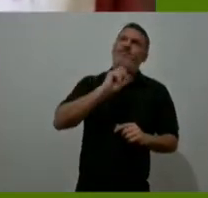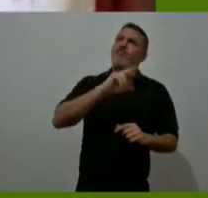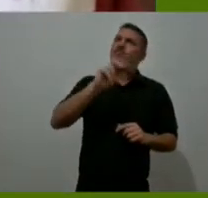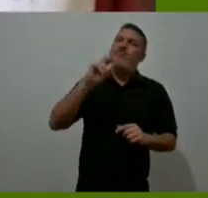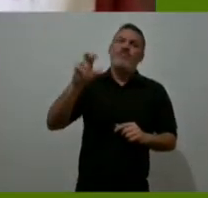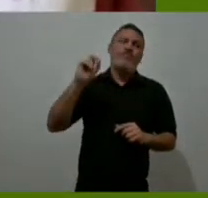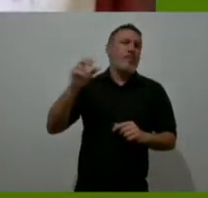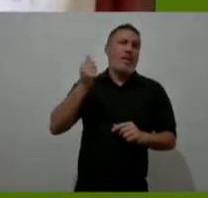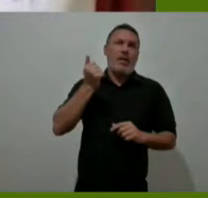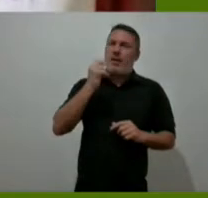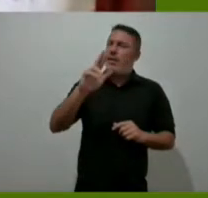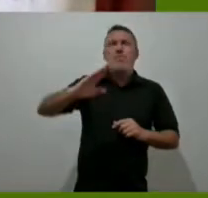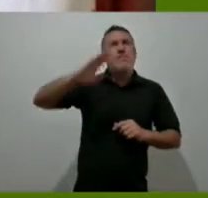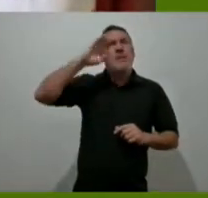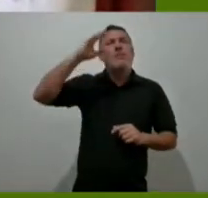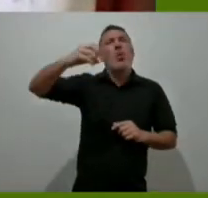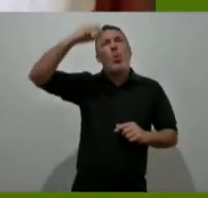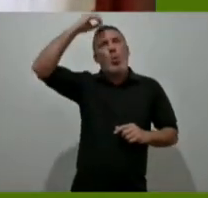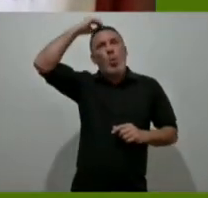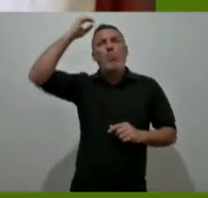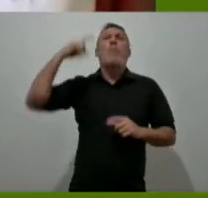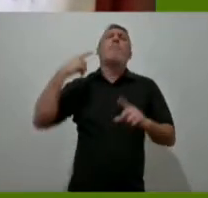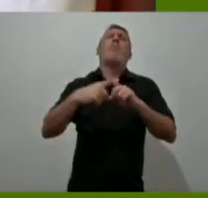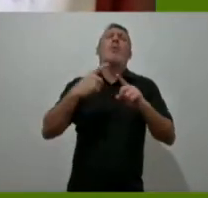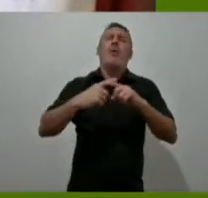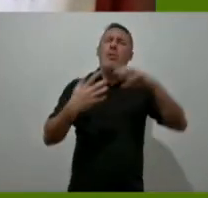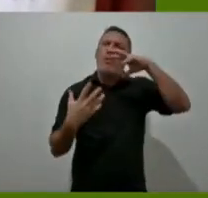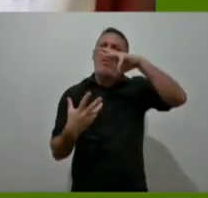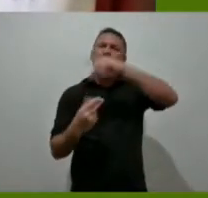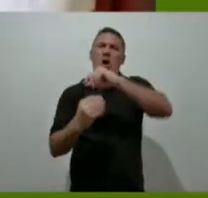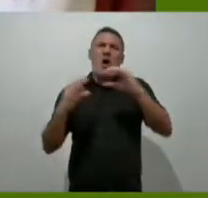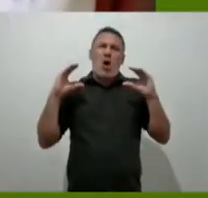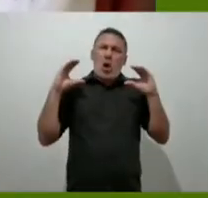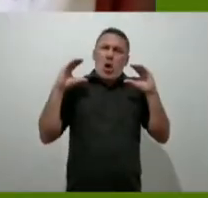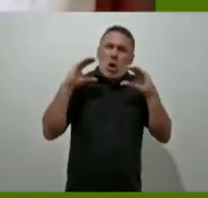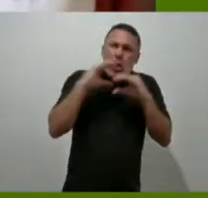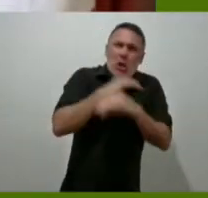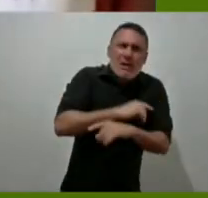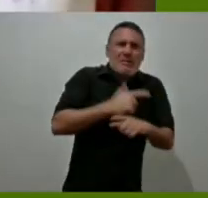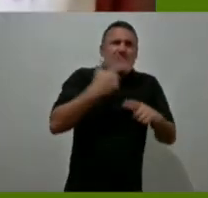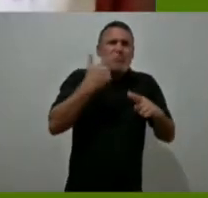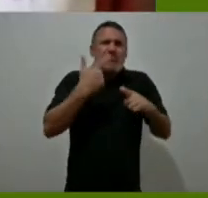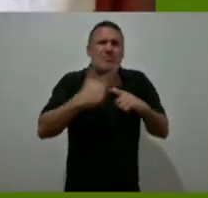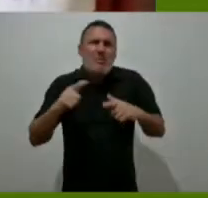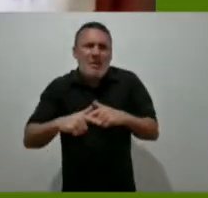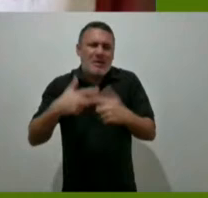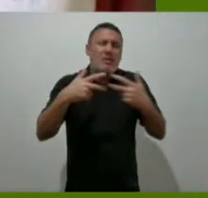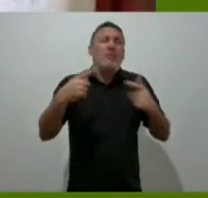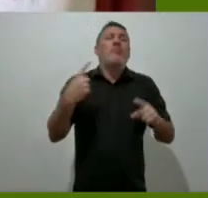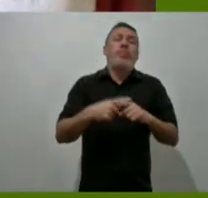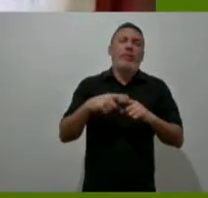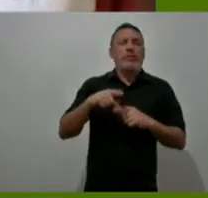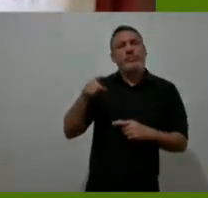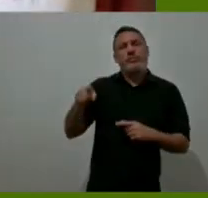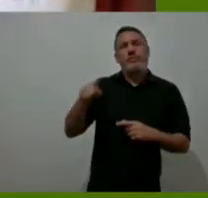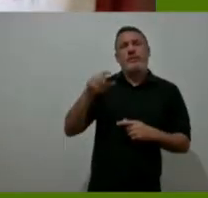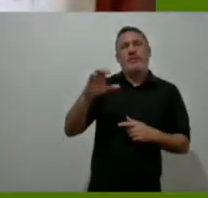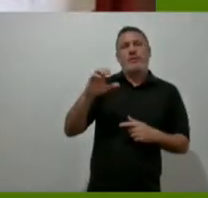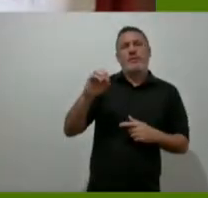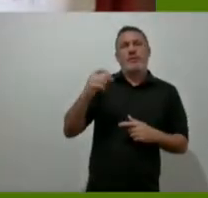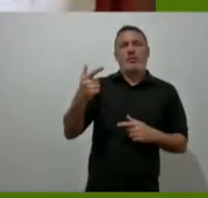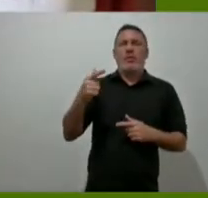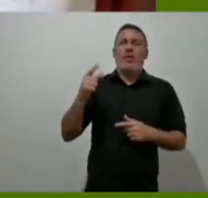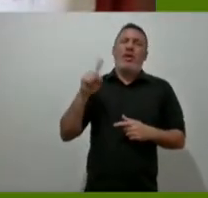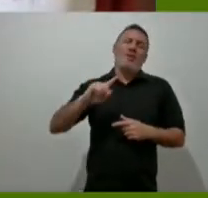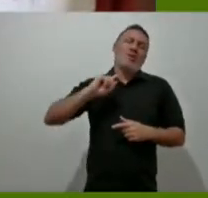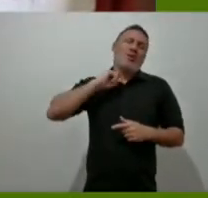planeta, aumento acelerado de temperatura, porque, de toda forma, nós estamos num ciclo de aquecimento. Eu vi,